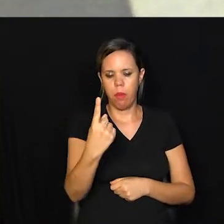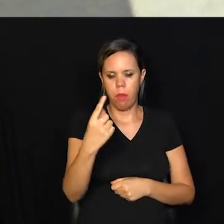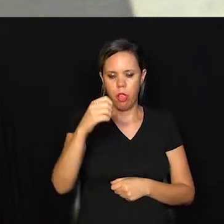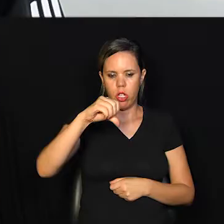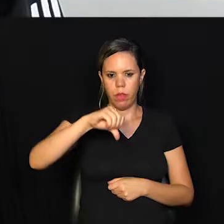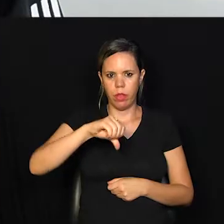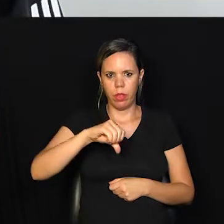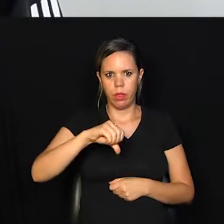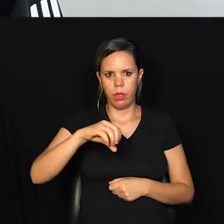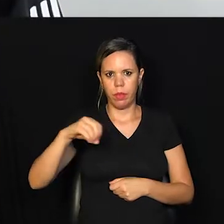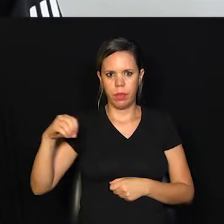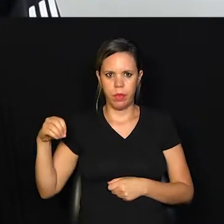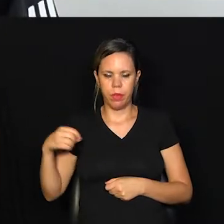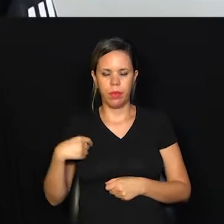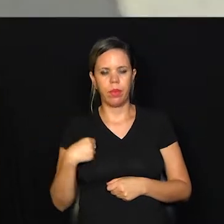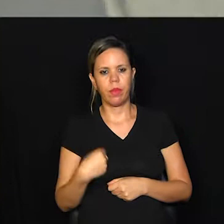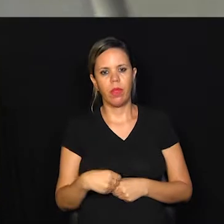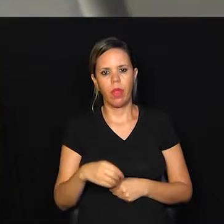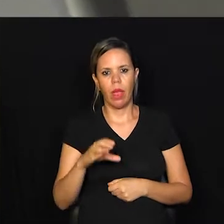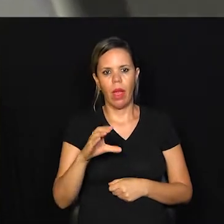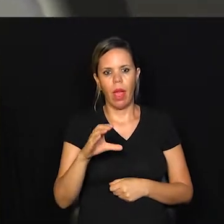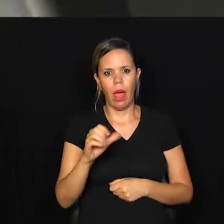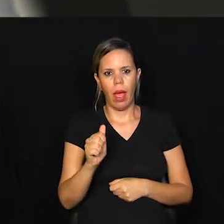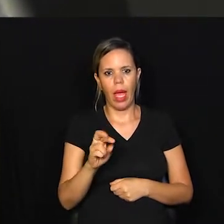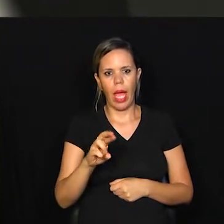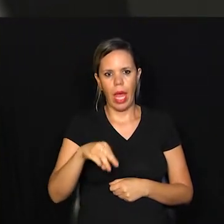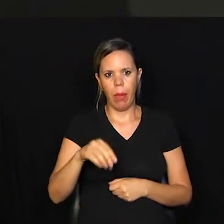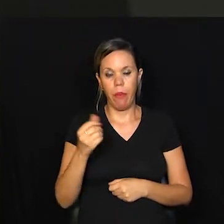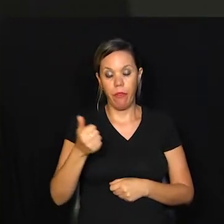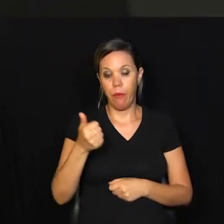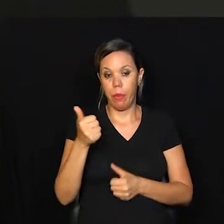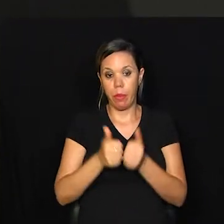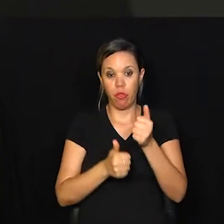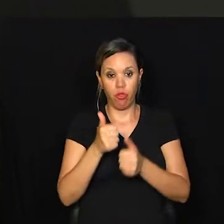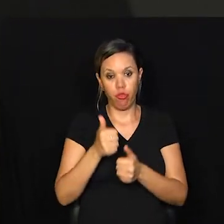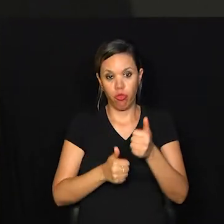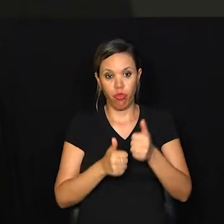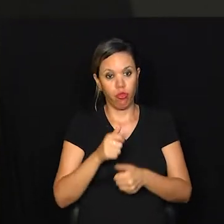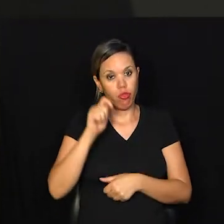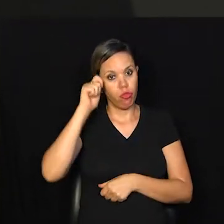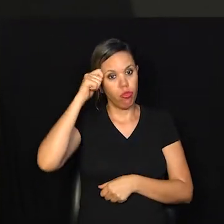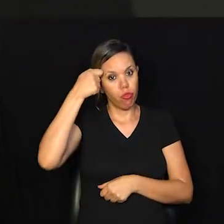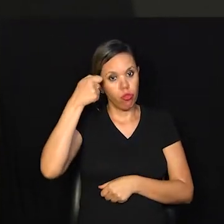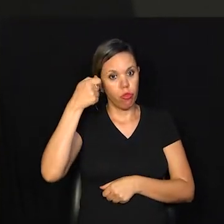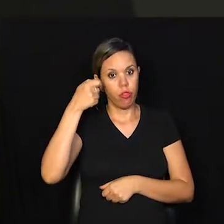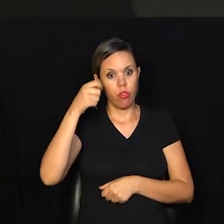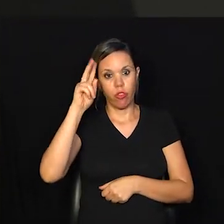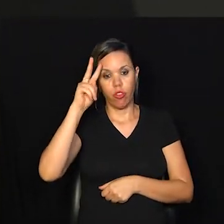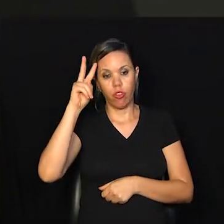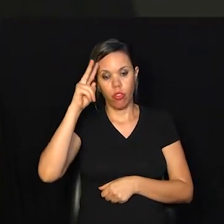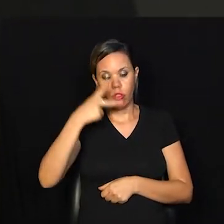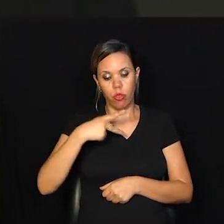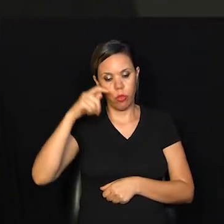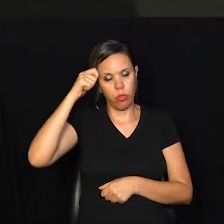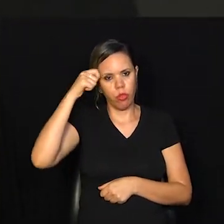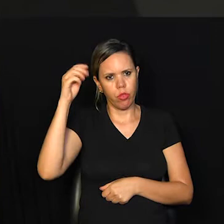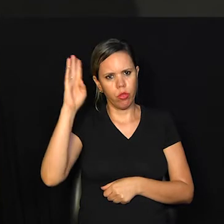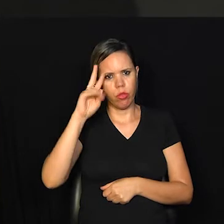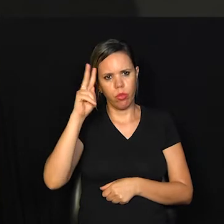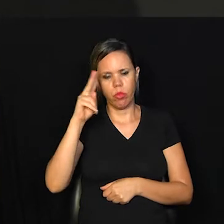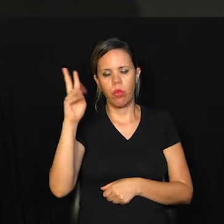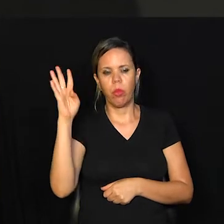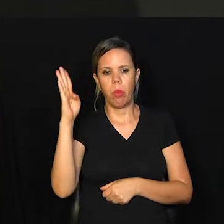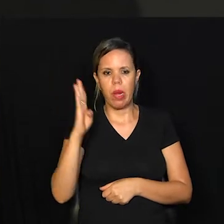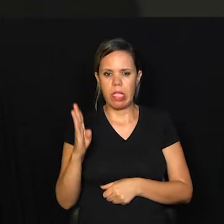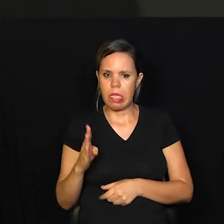1900... Miguel do Carmo foi o primeiro jogador, né, negro da história da Ponte, da história do futebol brasileiro,